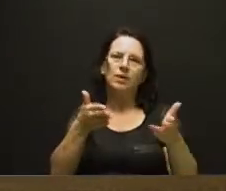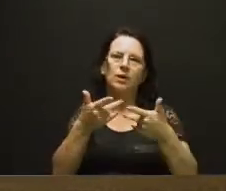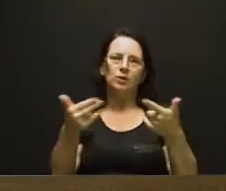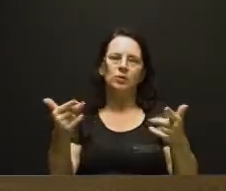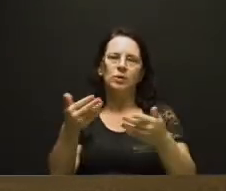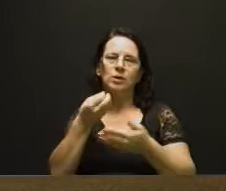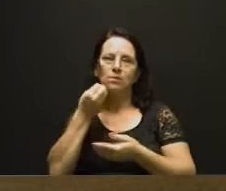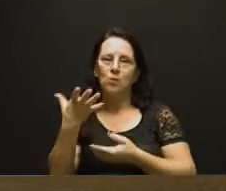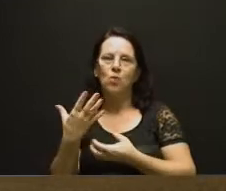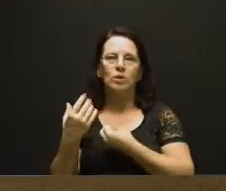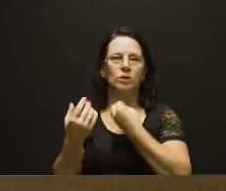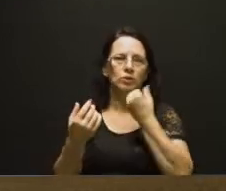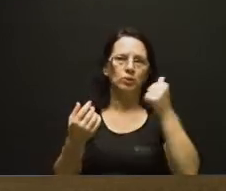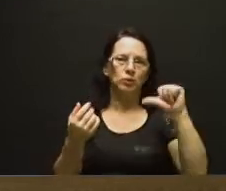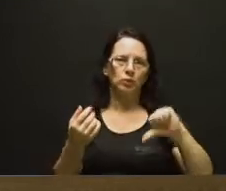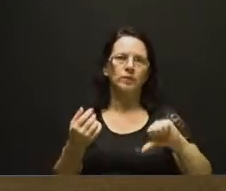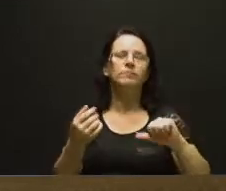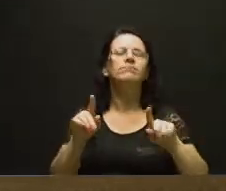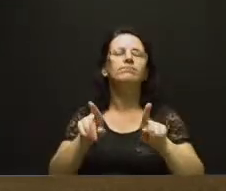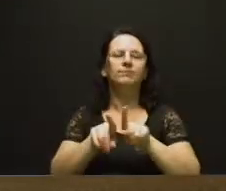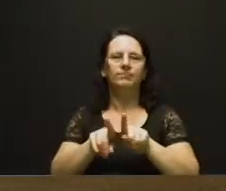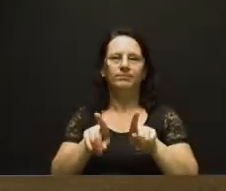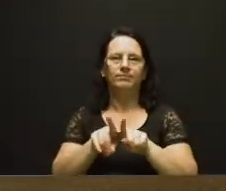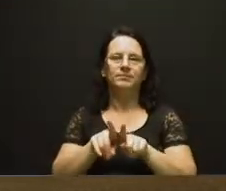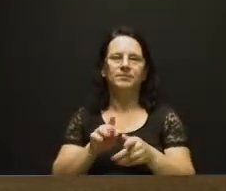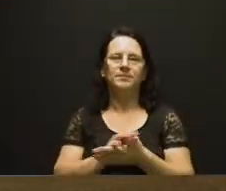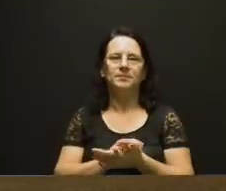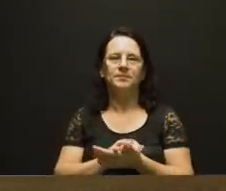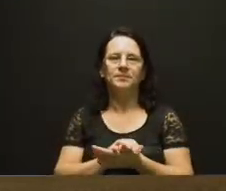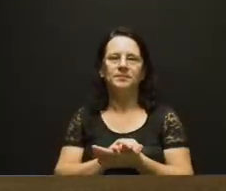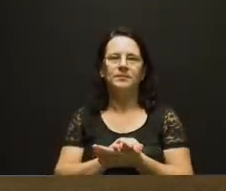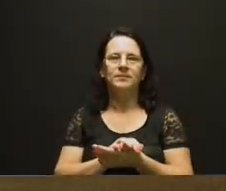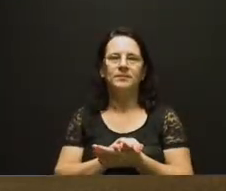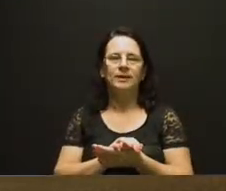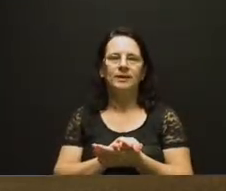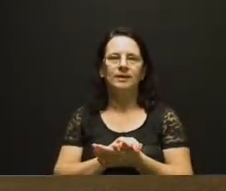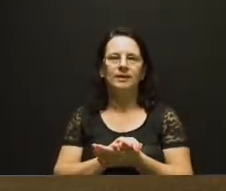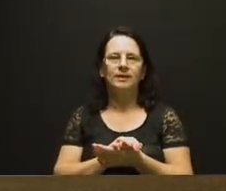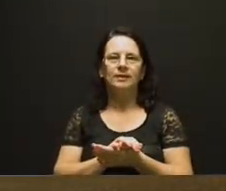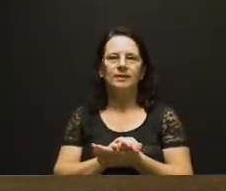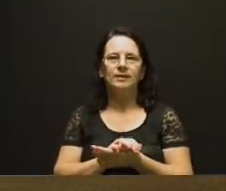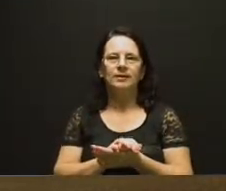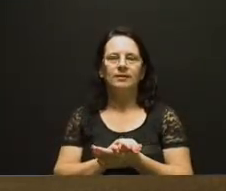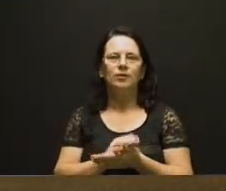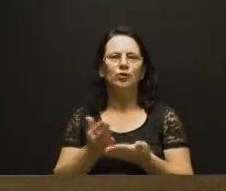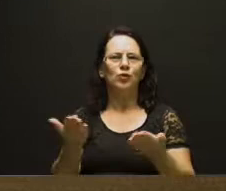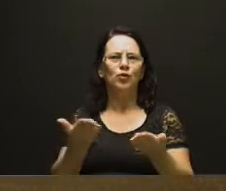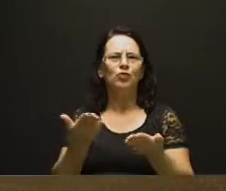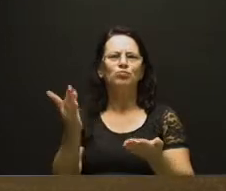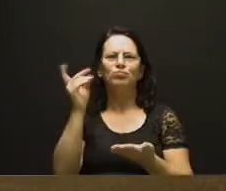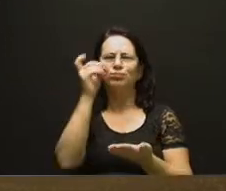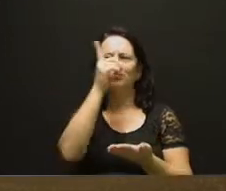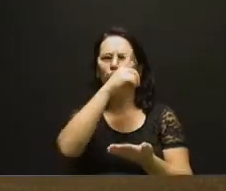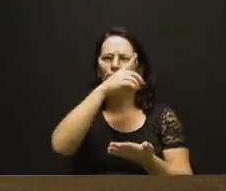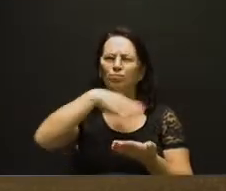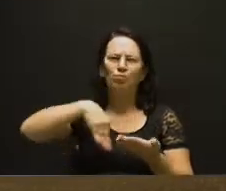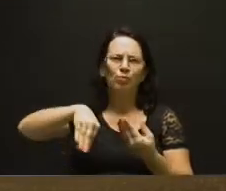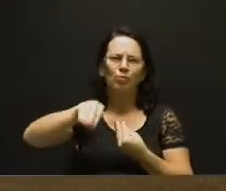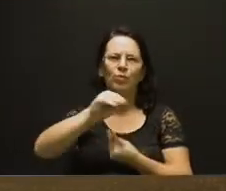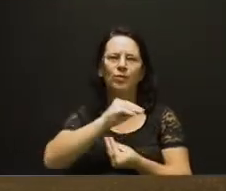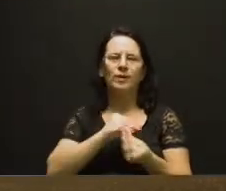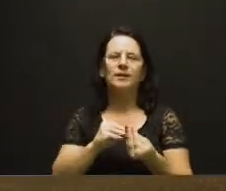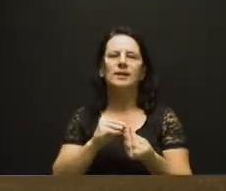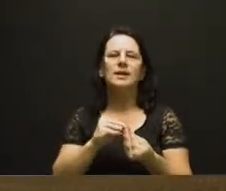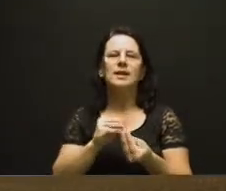e hoje nesse campo minado nessas dificuldades eu